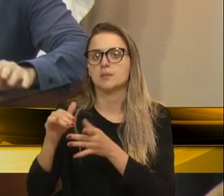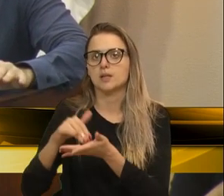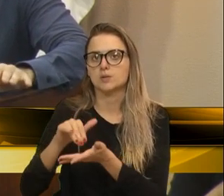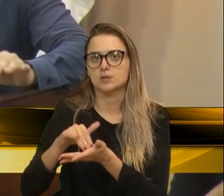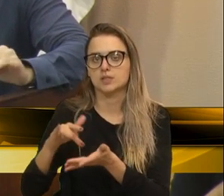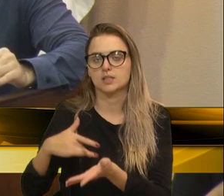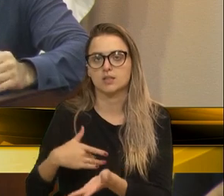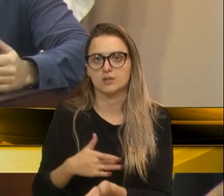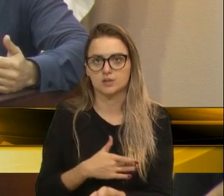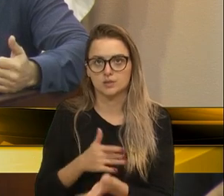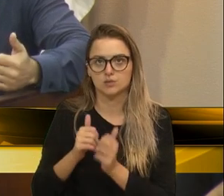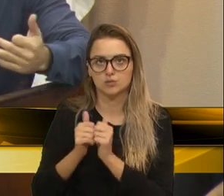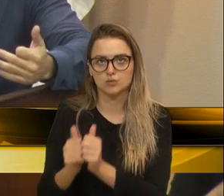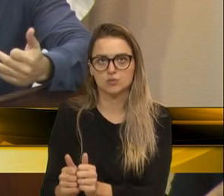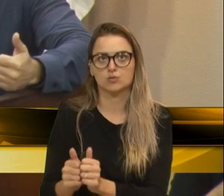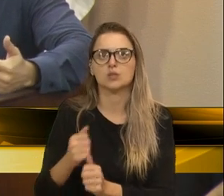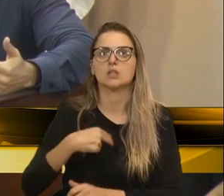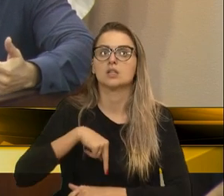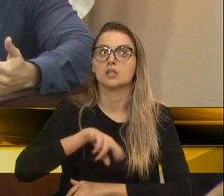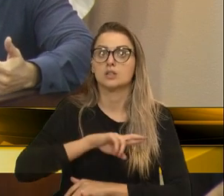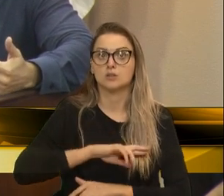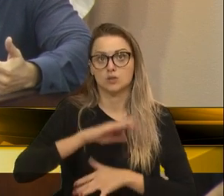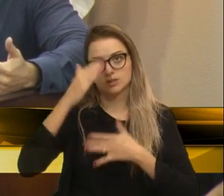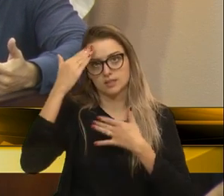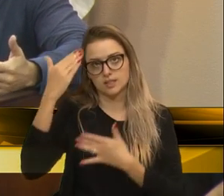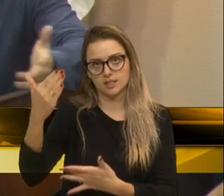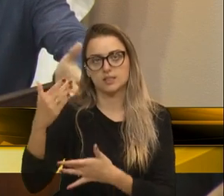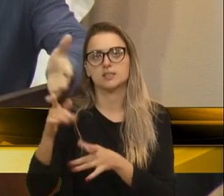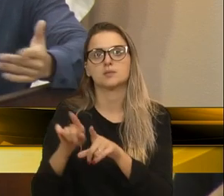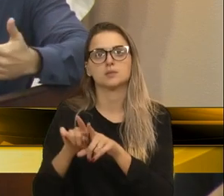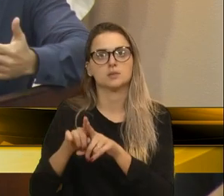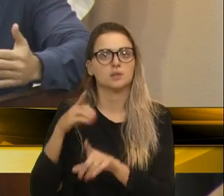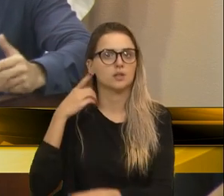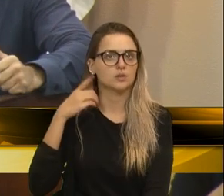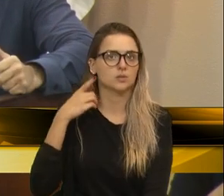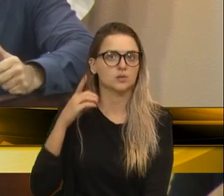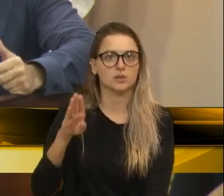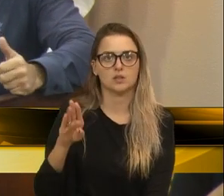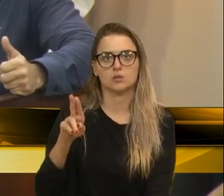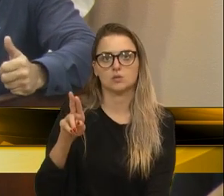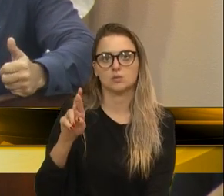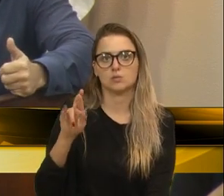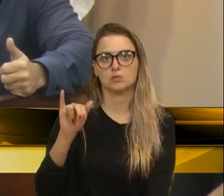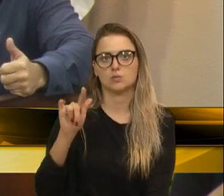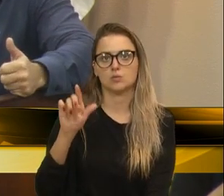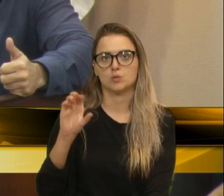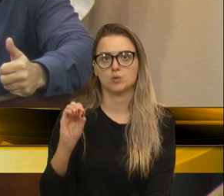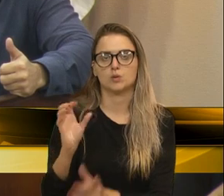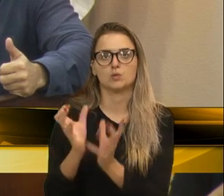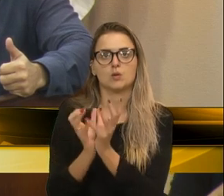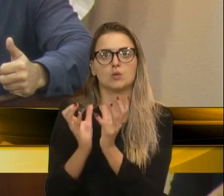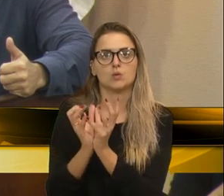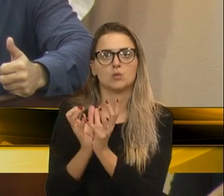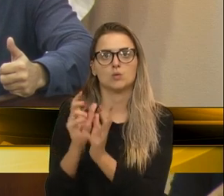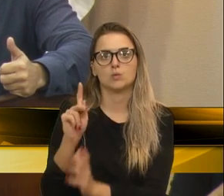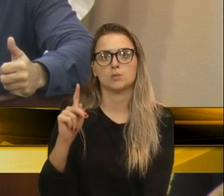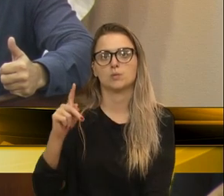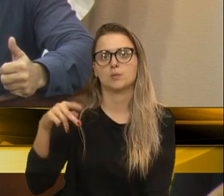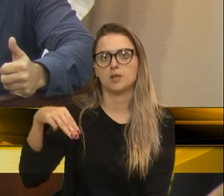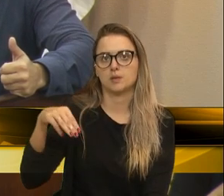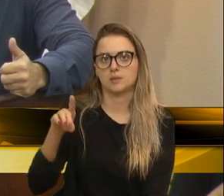Então, nós somos extremamente gratos também ao Búrigo, e aqui eu quero fazer esse agradecimento à bancada do